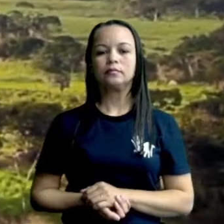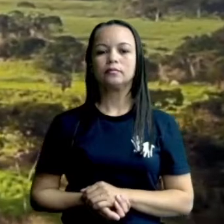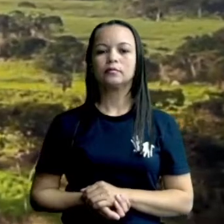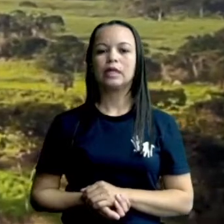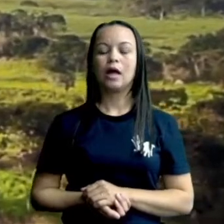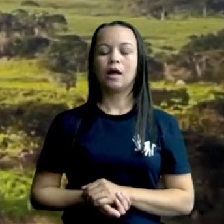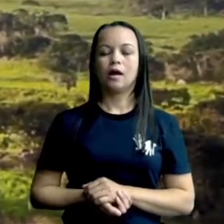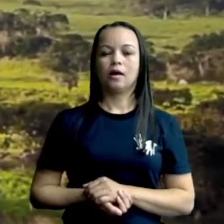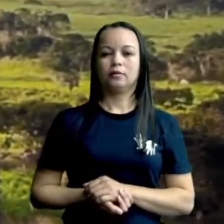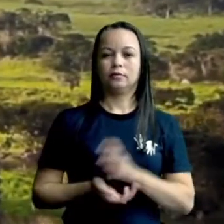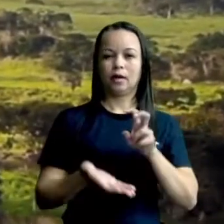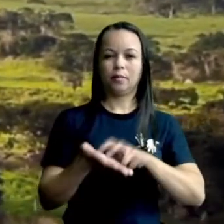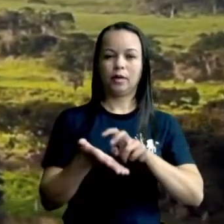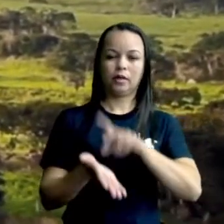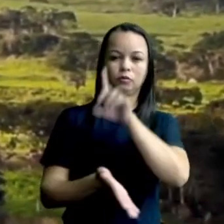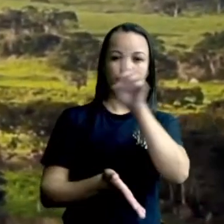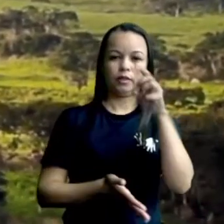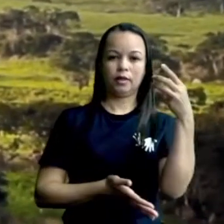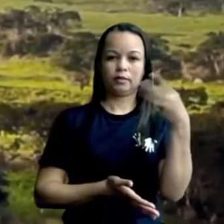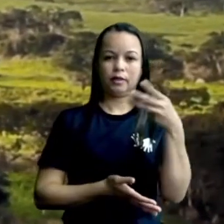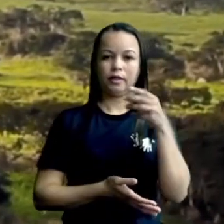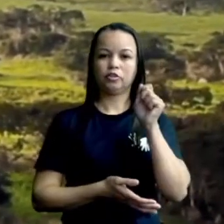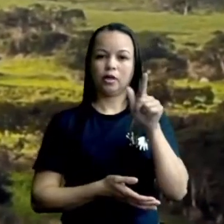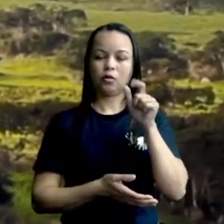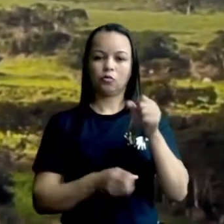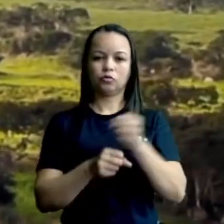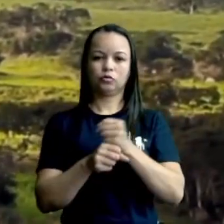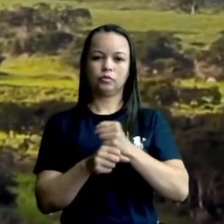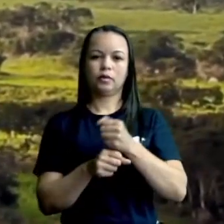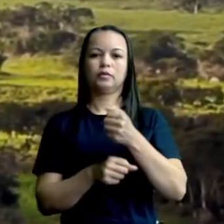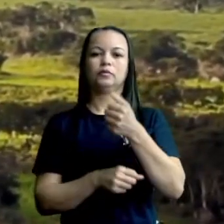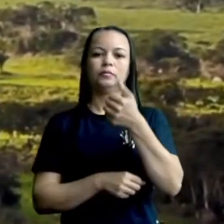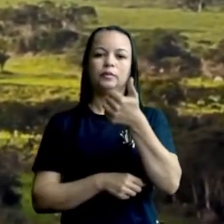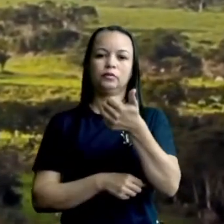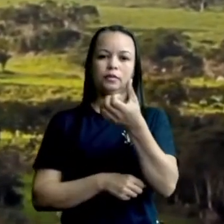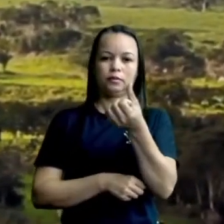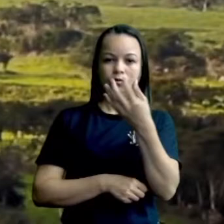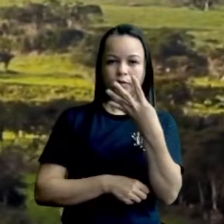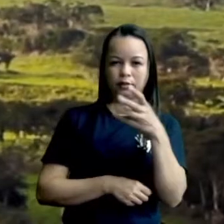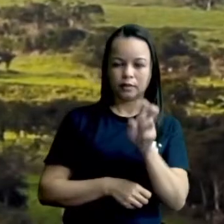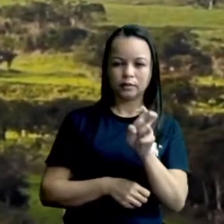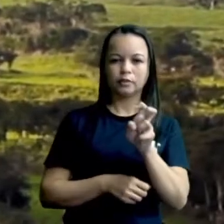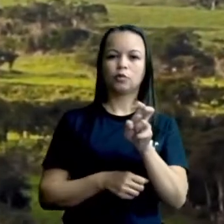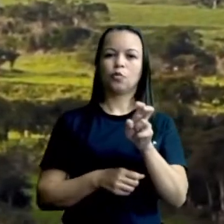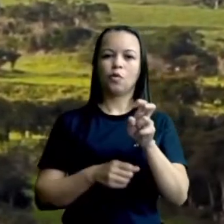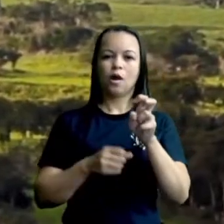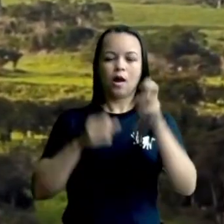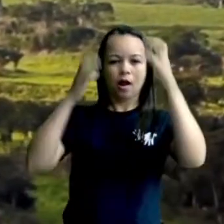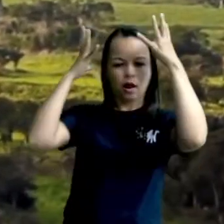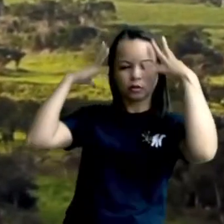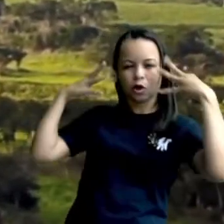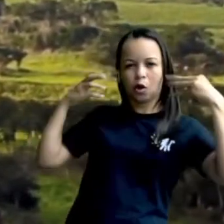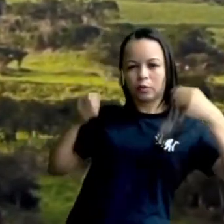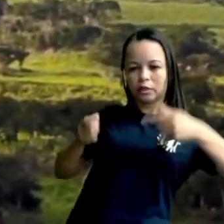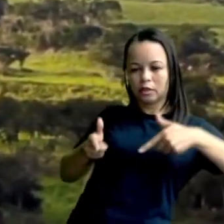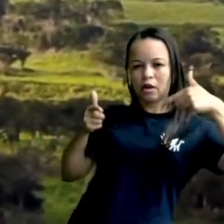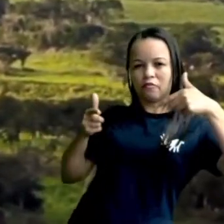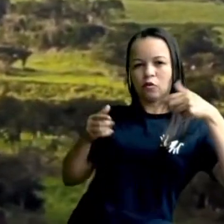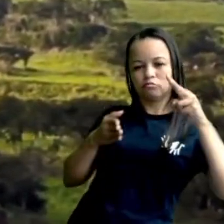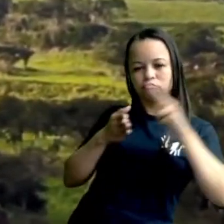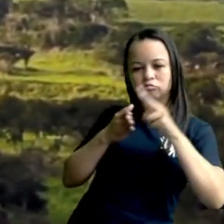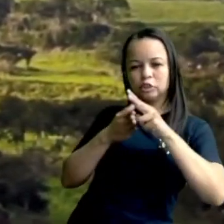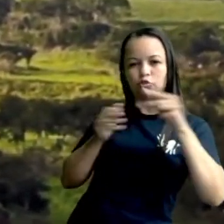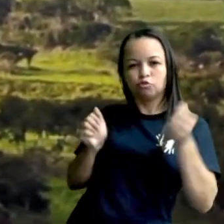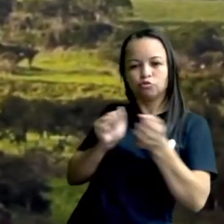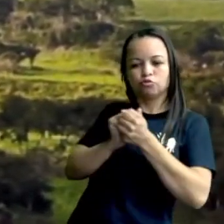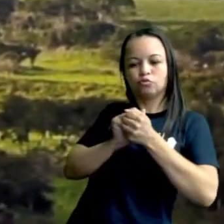Na manhã de 3 de agosto de 1645, as tropas holandesas, que tinham à frente uma multidão de índios aliados,